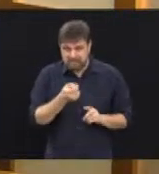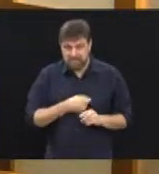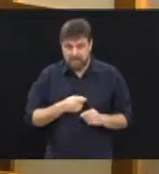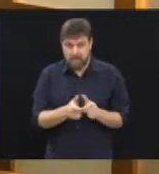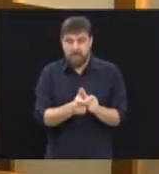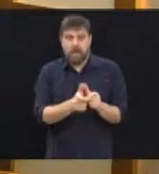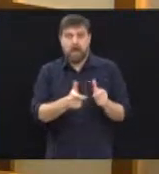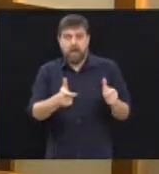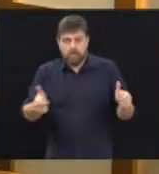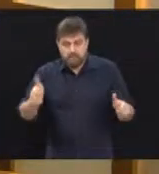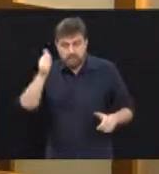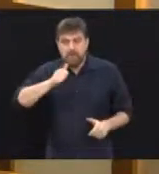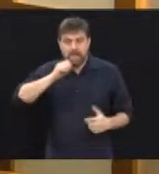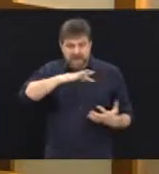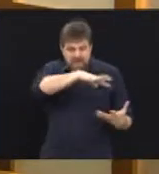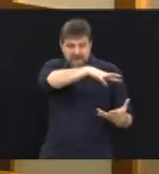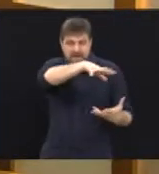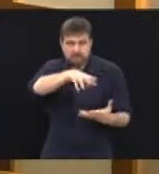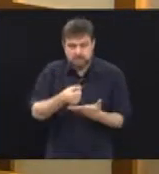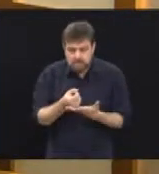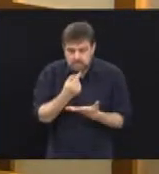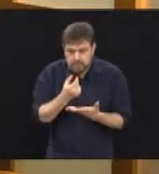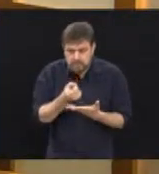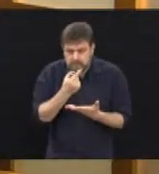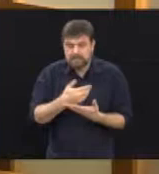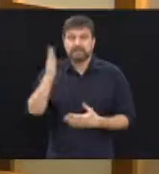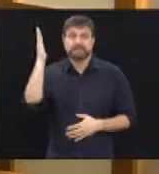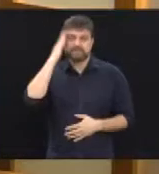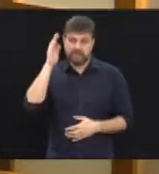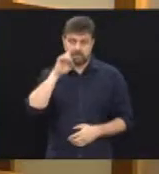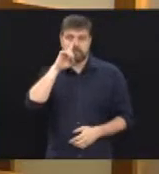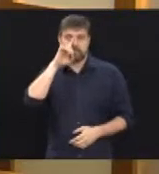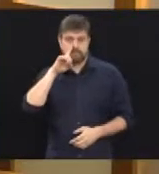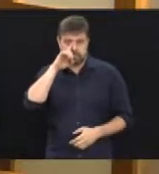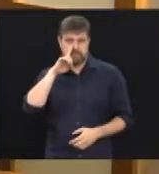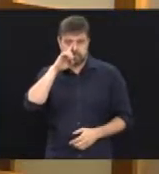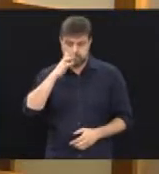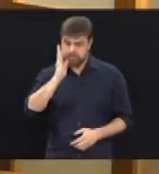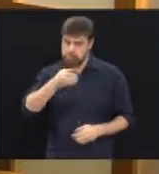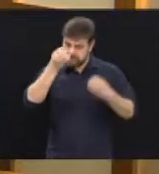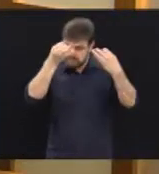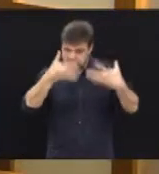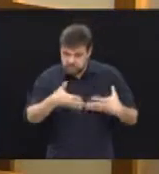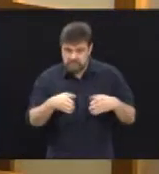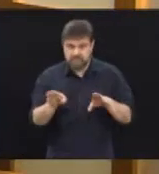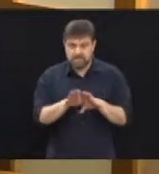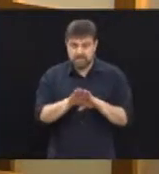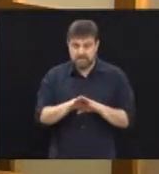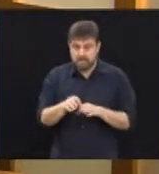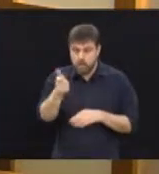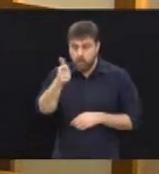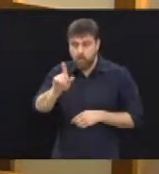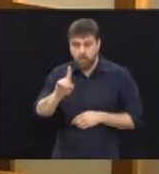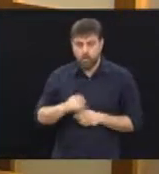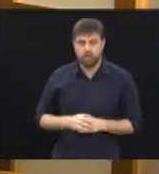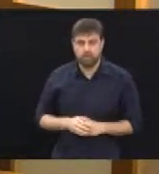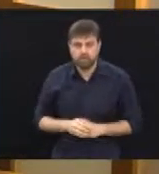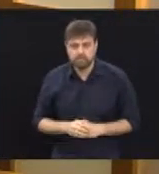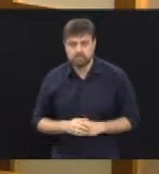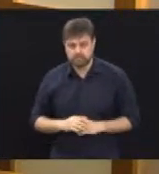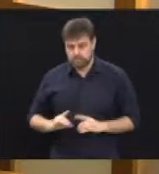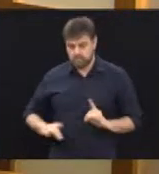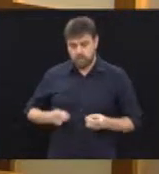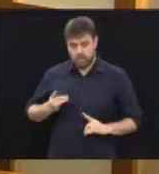utilizado no mundo todo, mesmo com esses riscos que eu acabei de citar. Um outro tipo de hormônio, que é composto à base